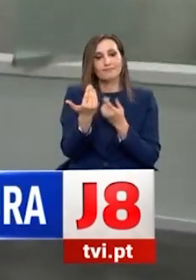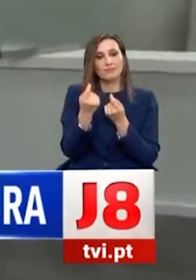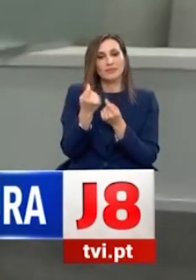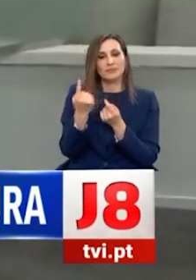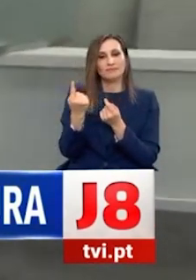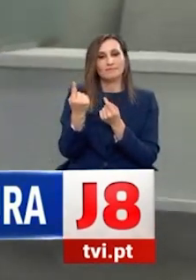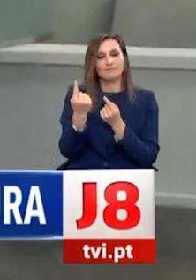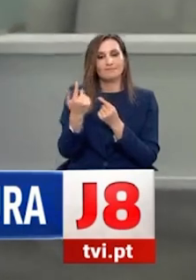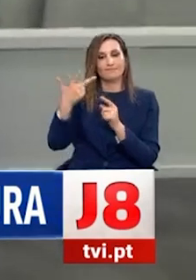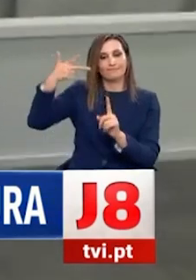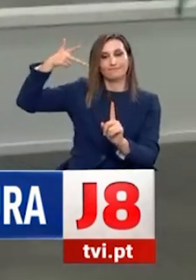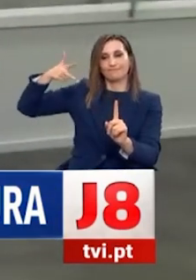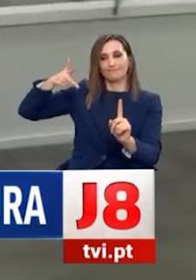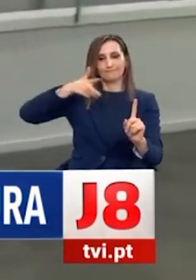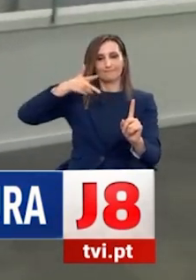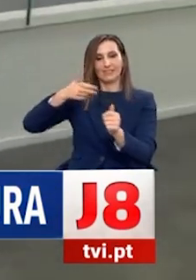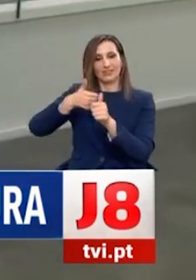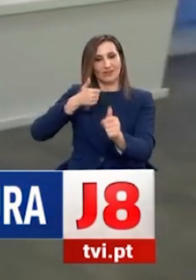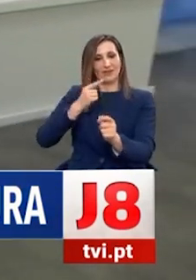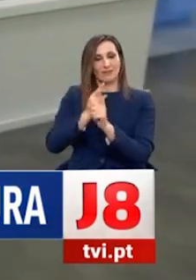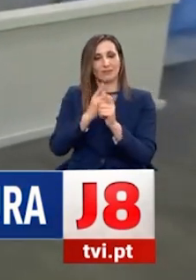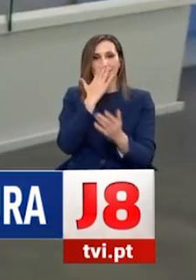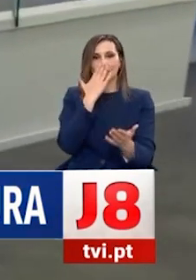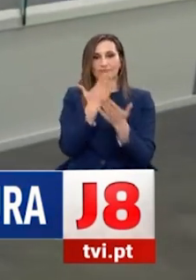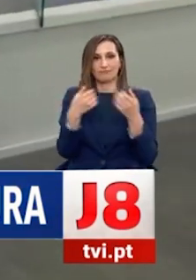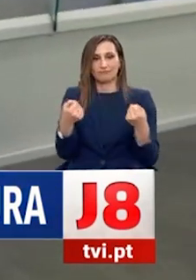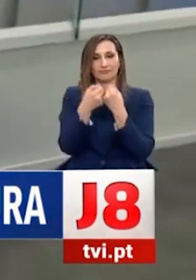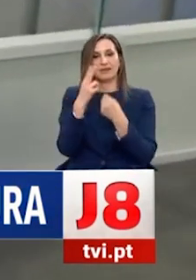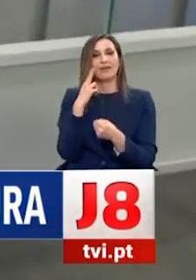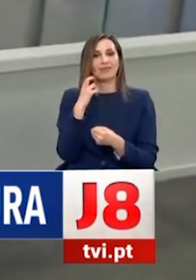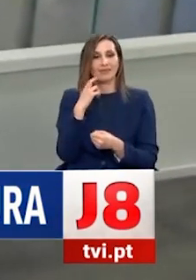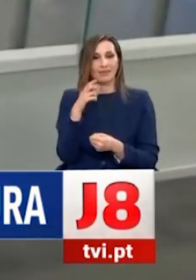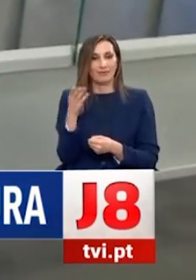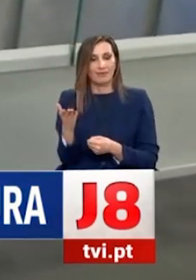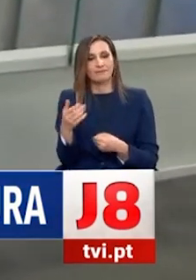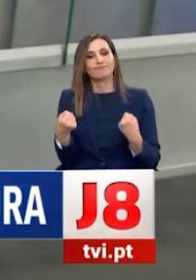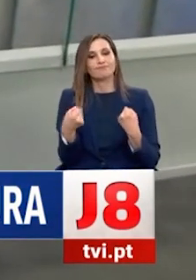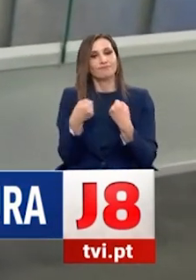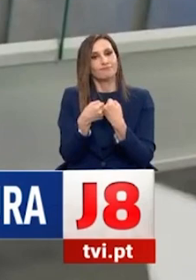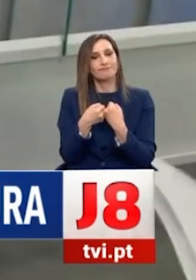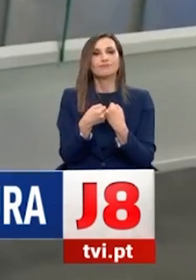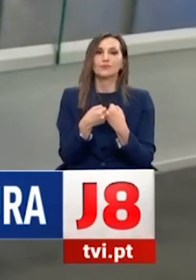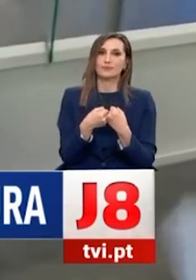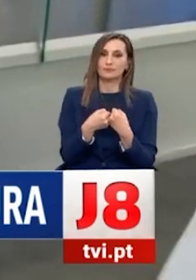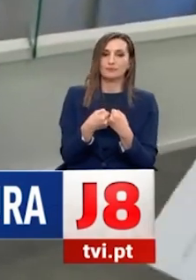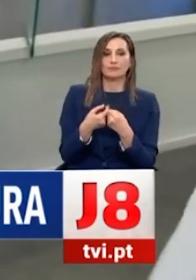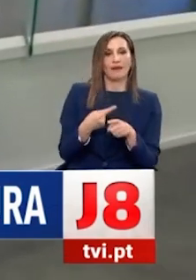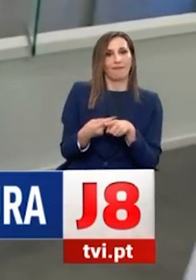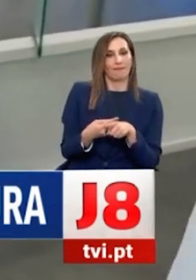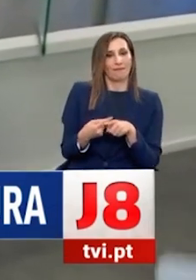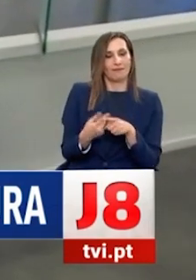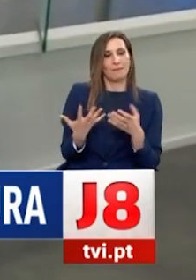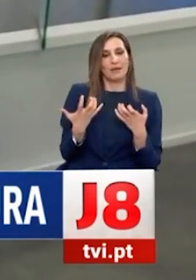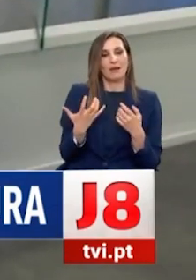lado. Vamos manter essas distâncias. Teve aqui um frente a frente com André Ventura, um frente a frente de certa forma ansiado.